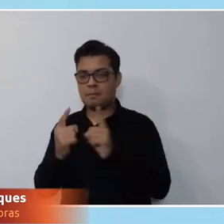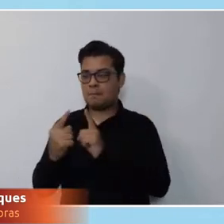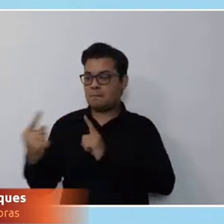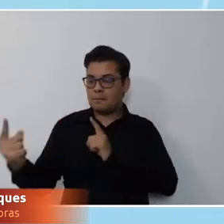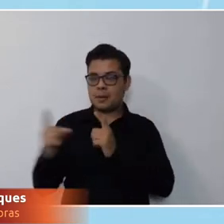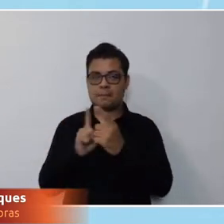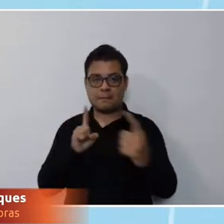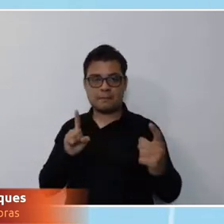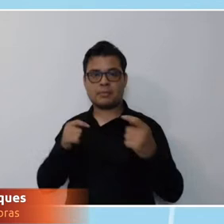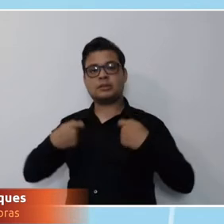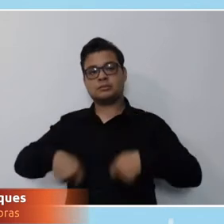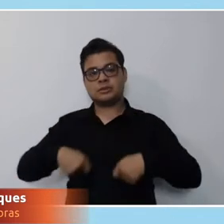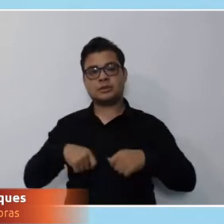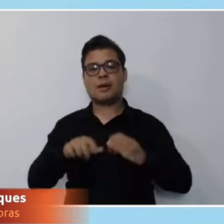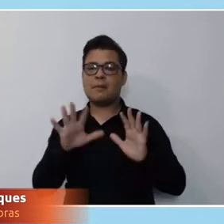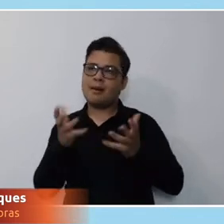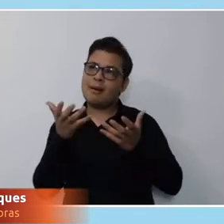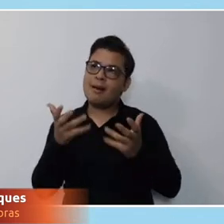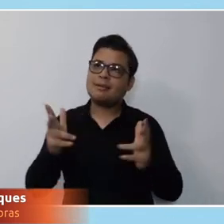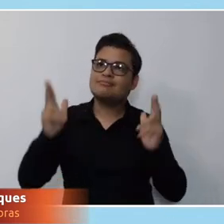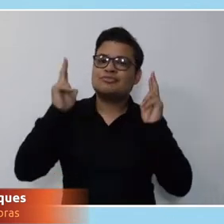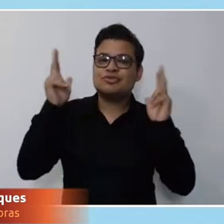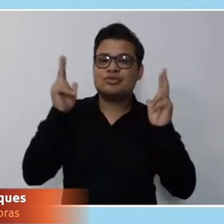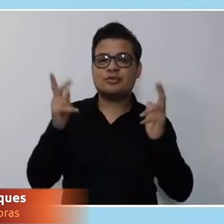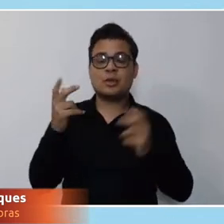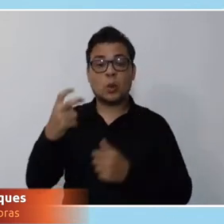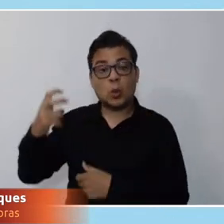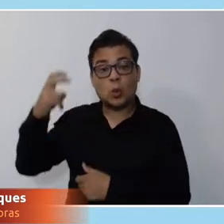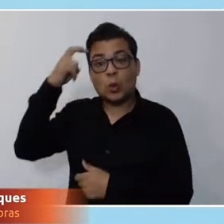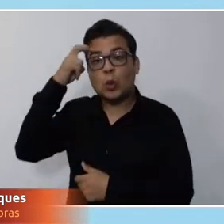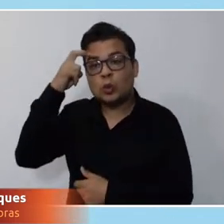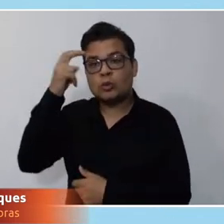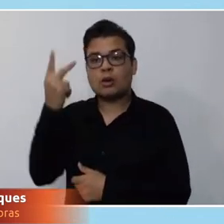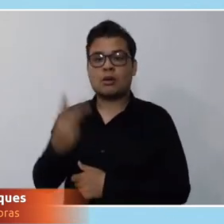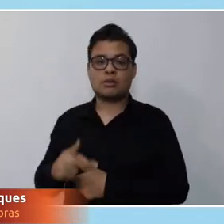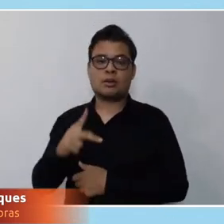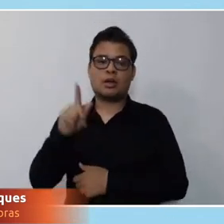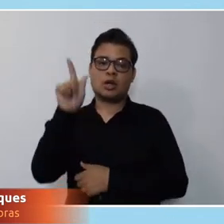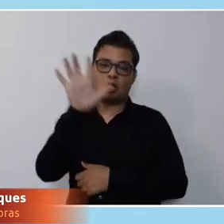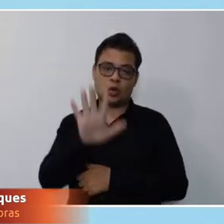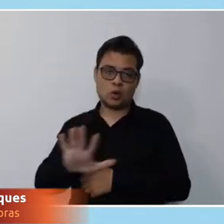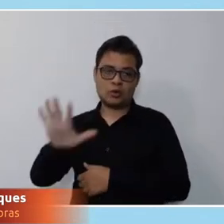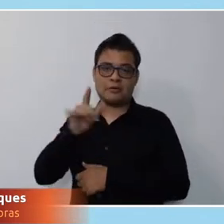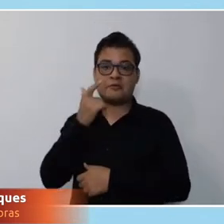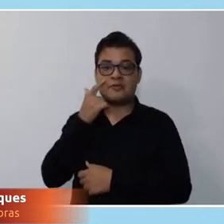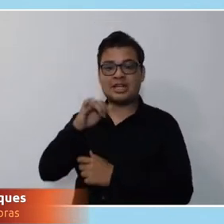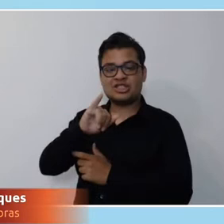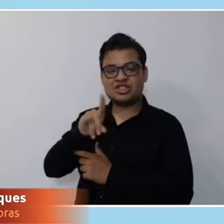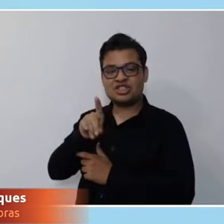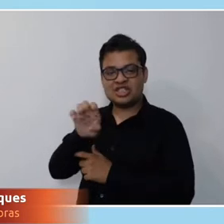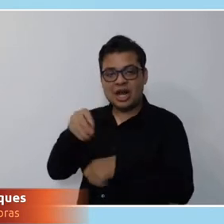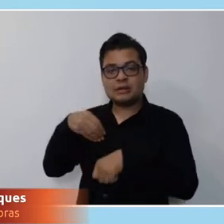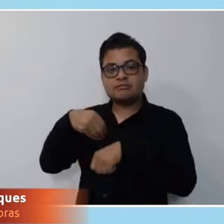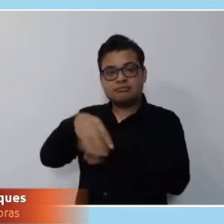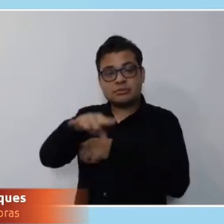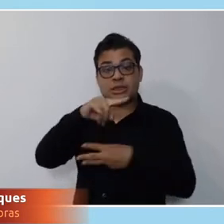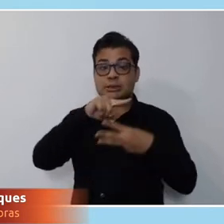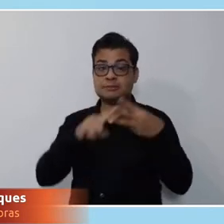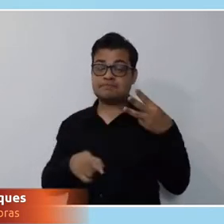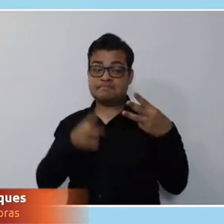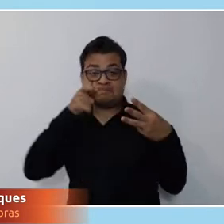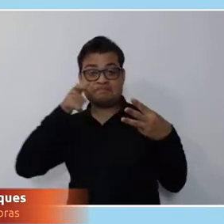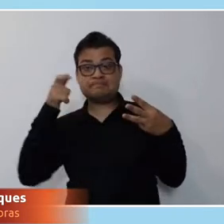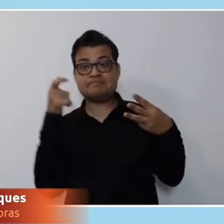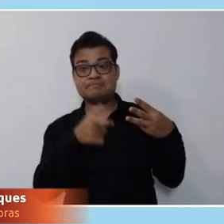quer curtir um pouquinho a cultura aqui do estado de Goiás, acompanha a Jade, porque ela traz 3 dicas bem bacanas. Conta pra